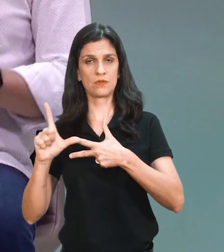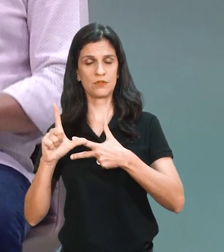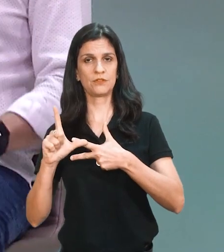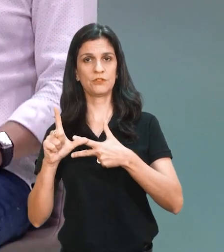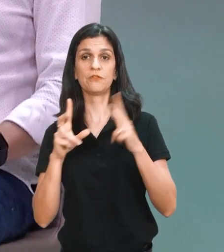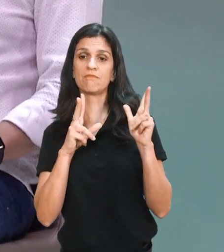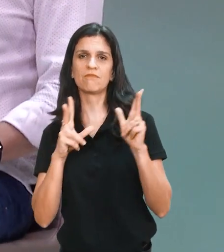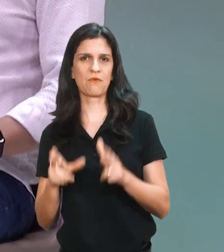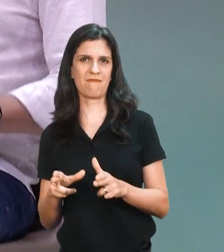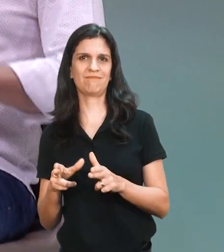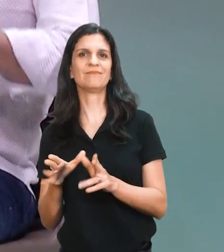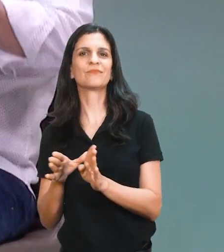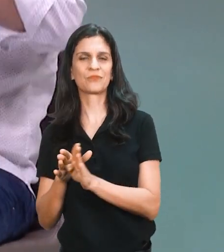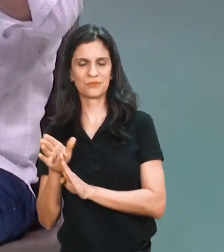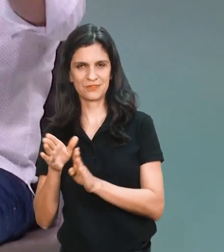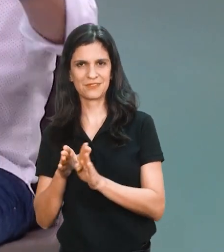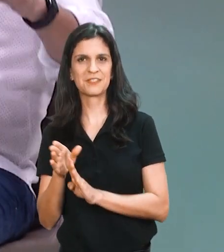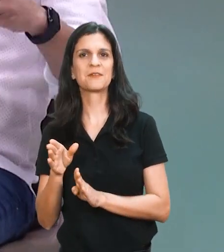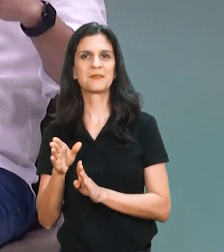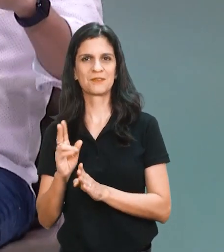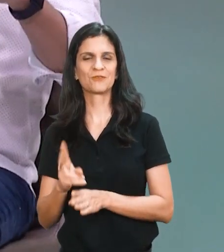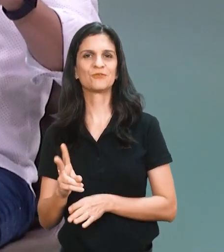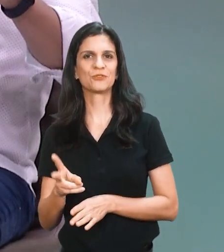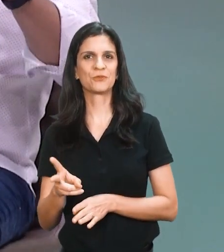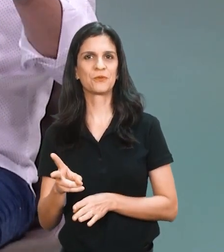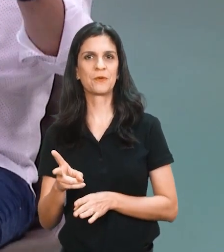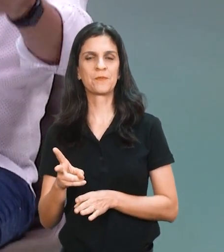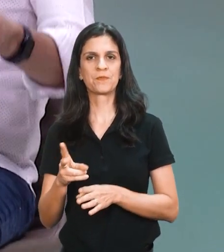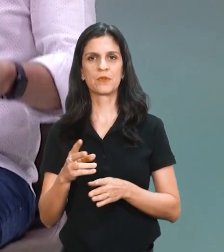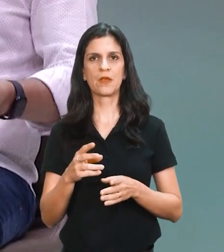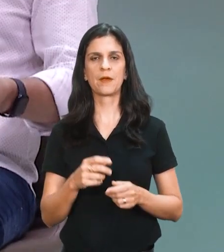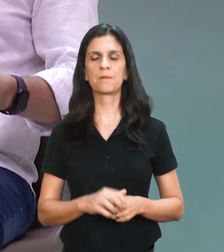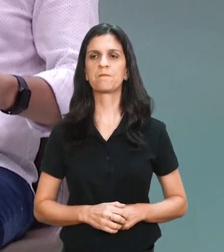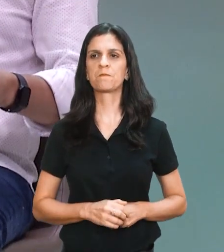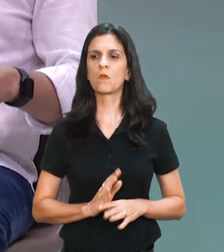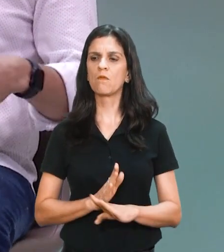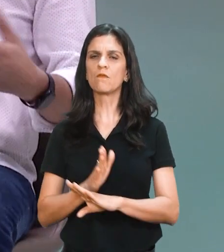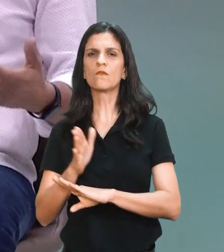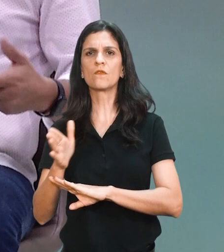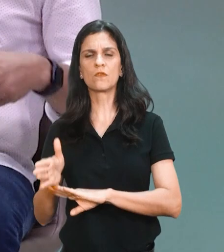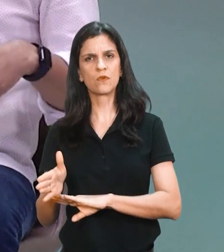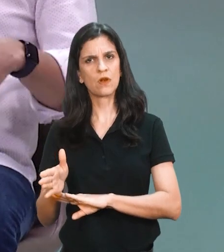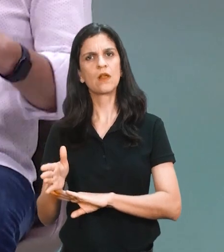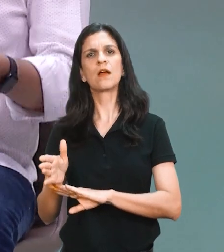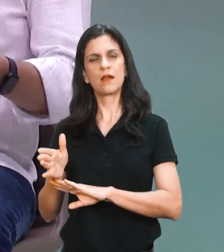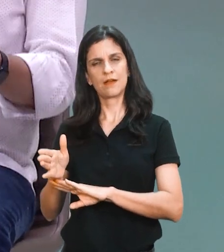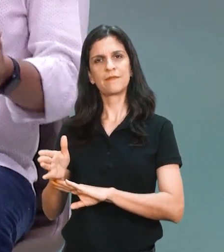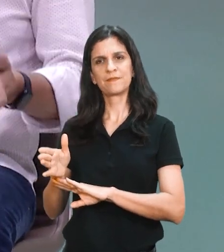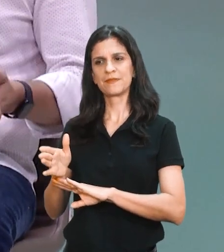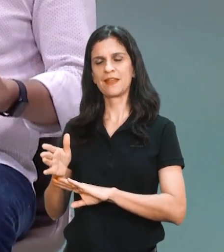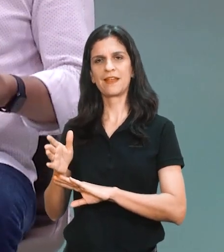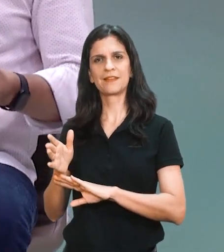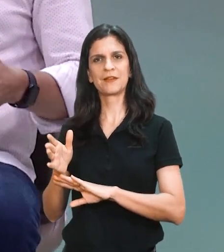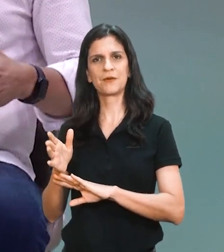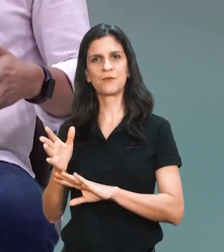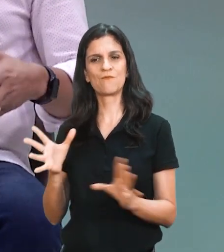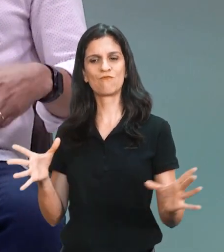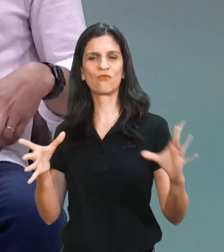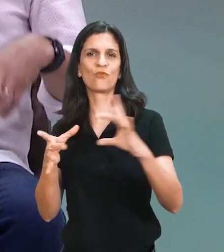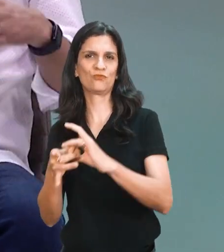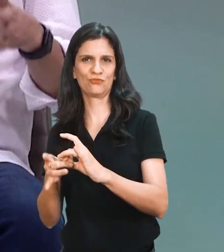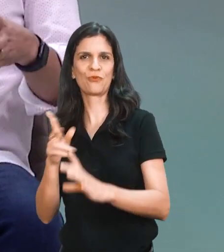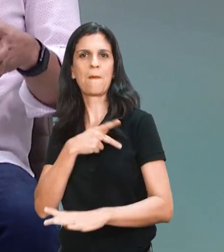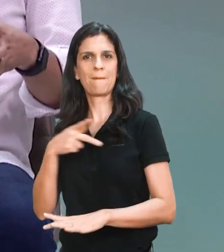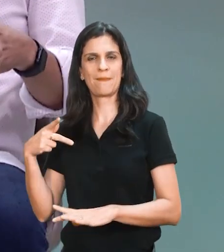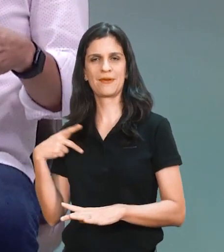continuo da mesma forma. E às vezes em visita eu tenho que fazer o trabalho do vereador e do pastor ao mesmo tempo. Então, porque